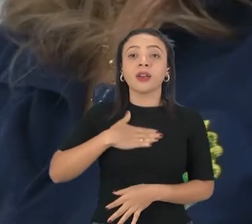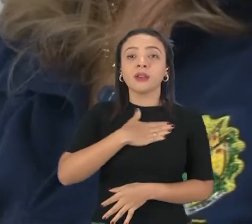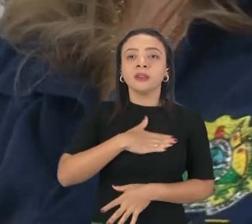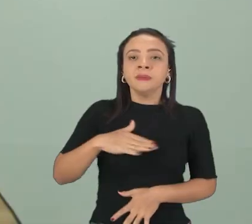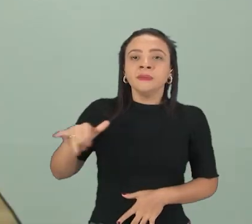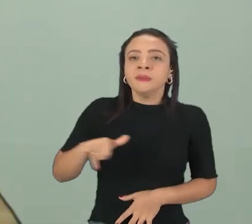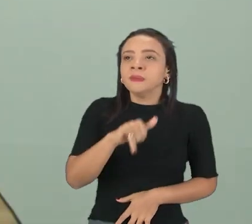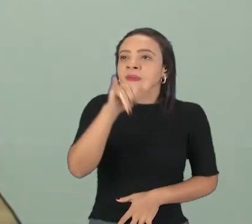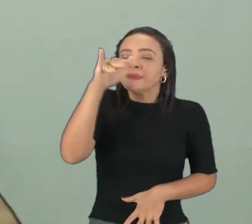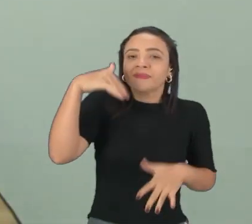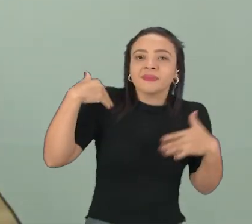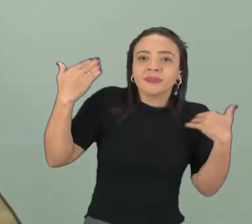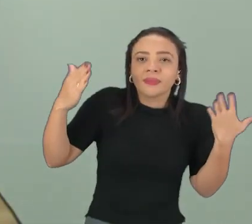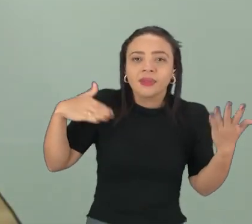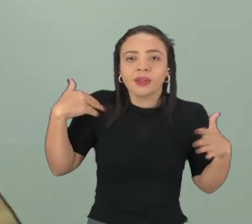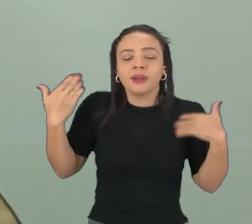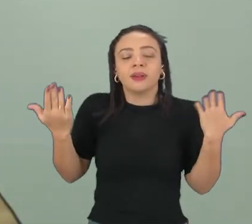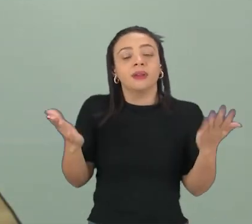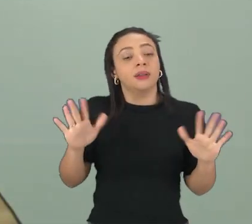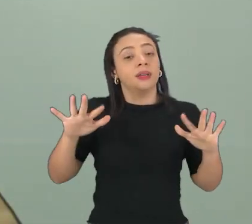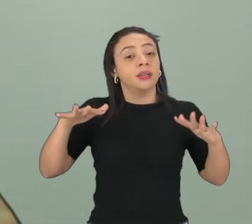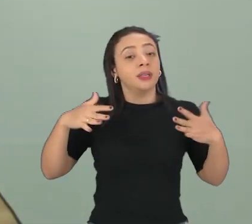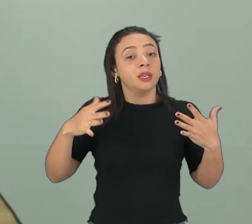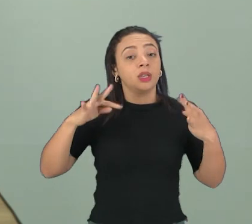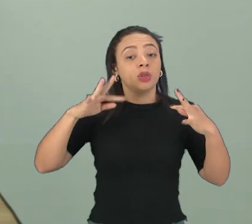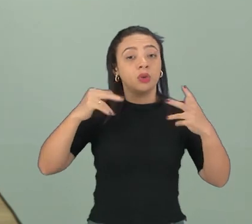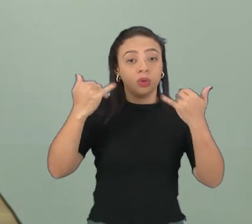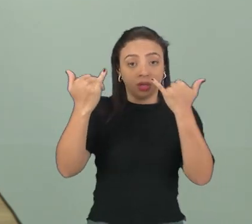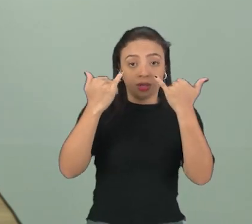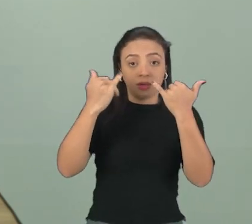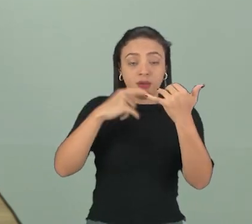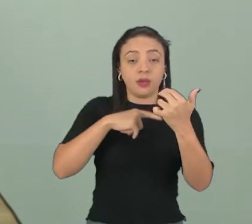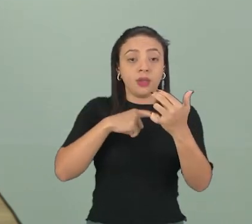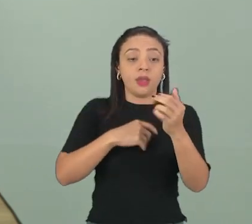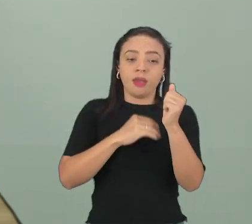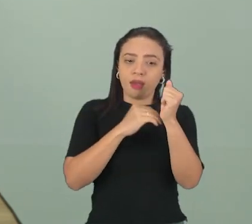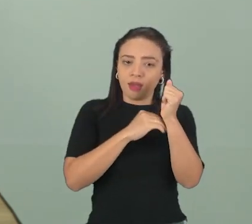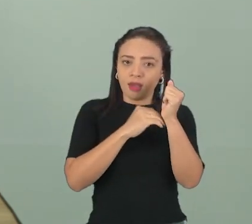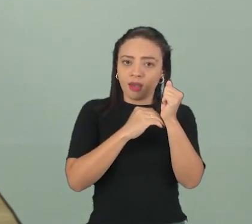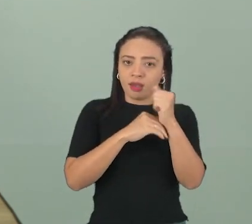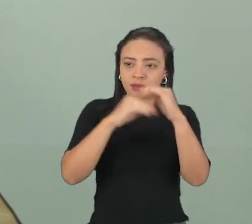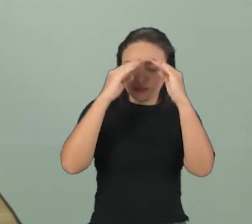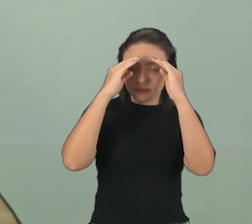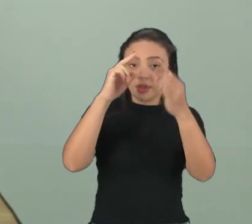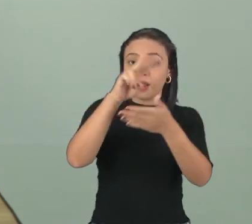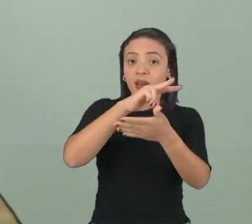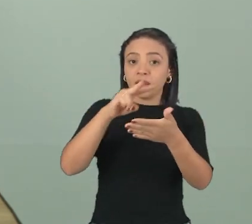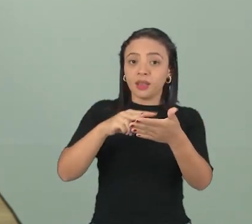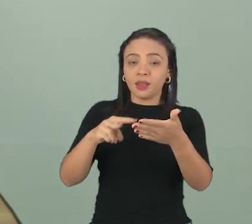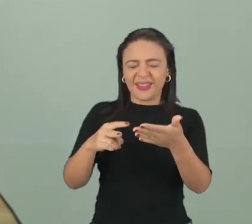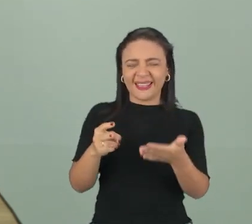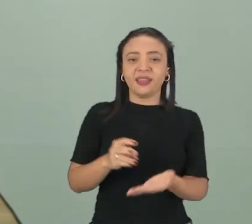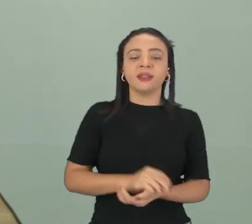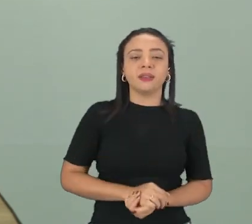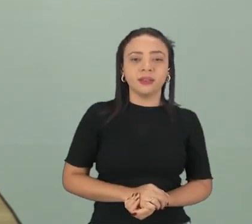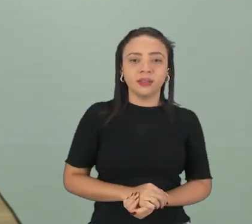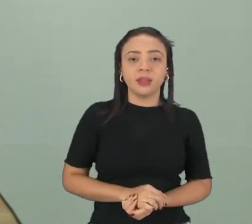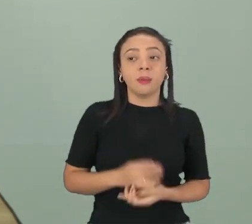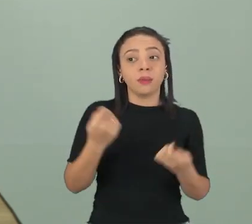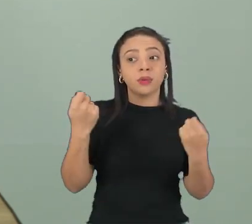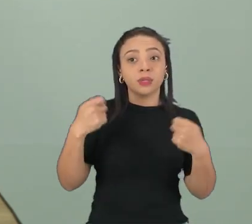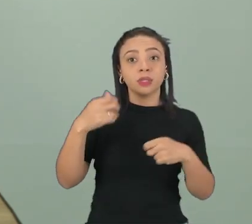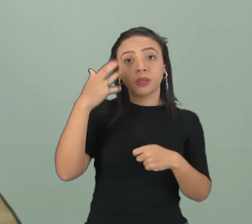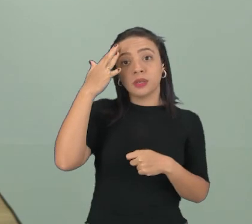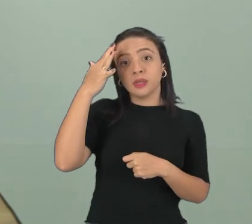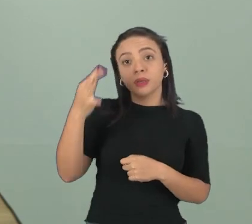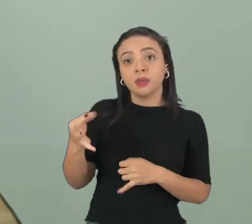aventura. Então, essas informações, elas estão subtendidas de acordo com a leitura que eu faço. Eu